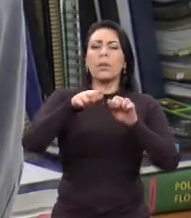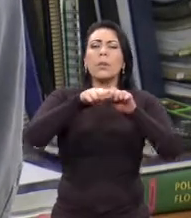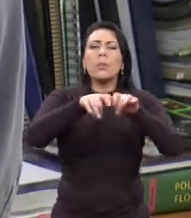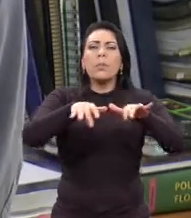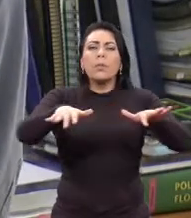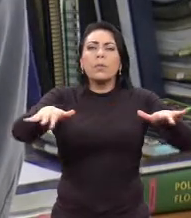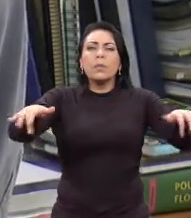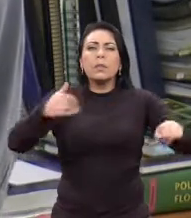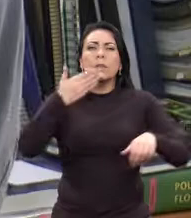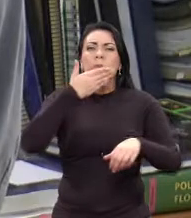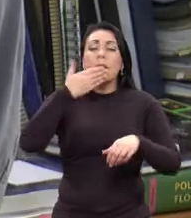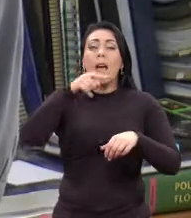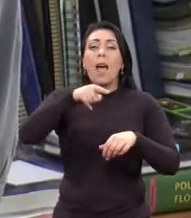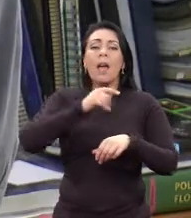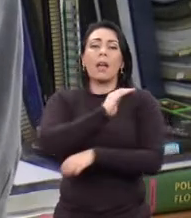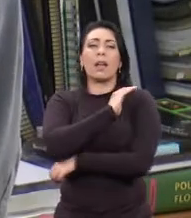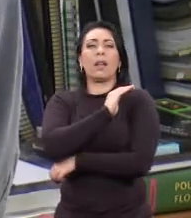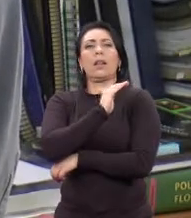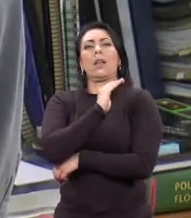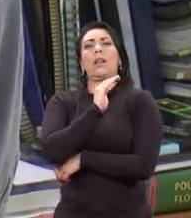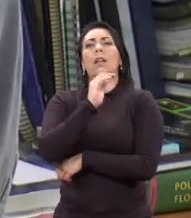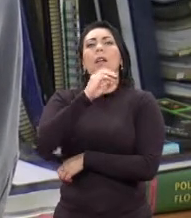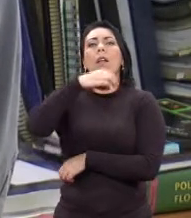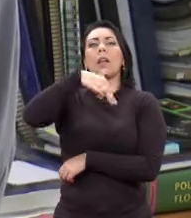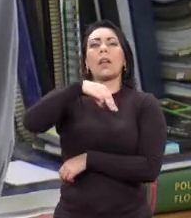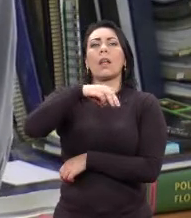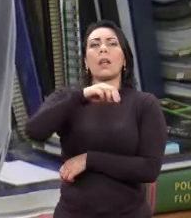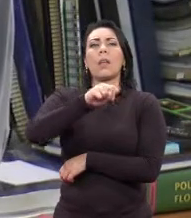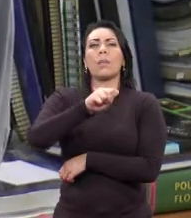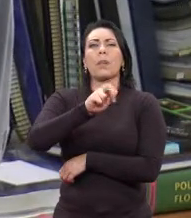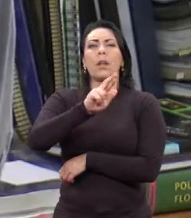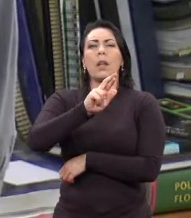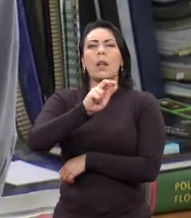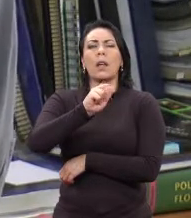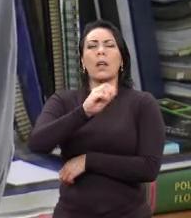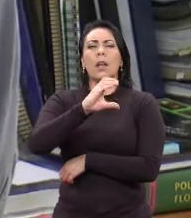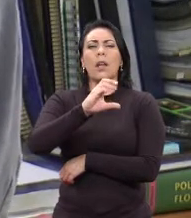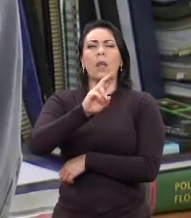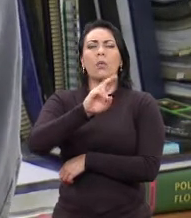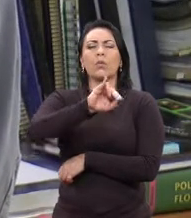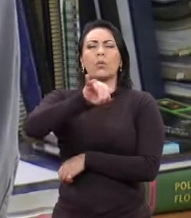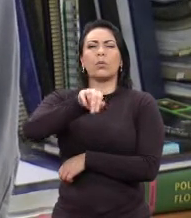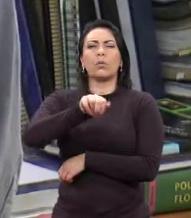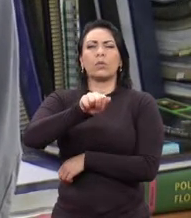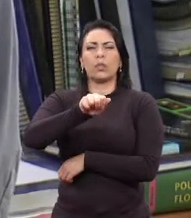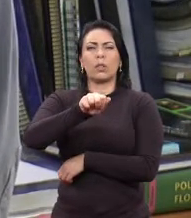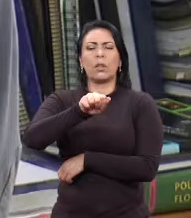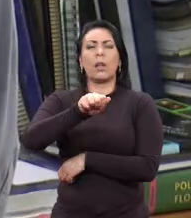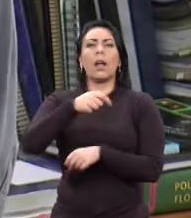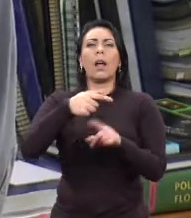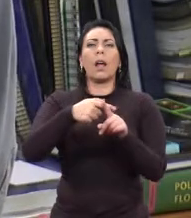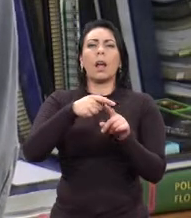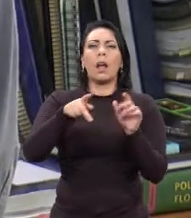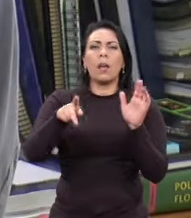abelha, especificamente na polinização, é o caso do maracujá, onde culturas